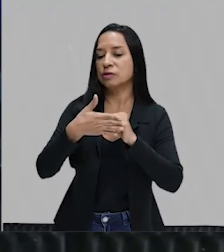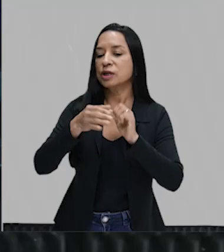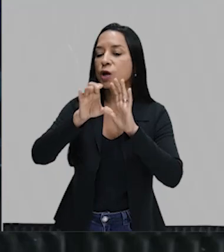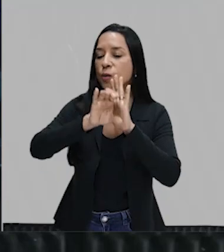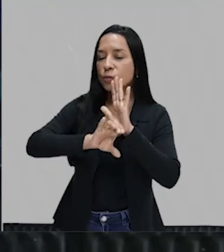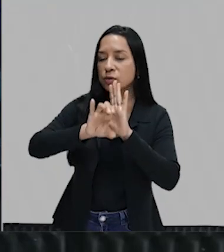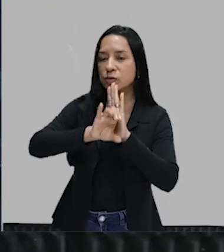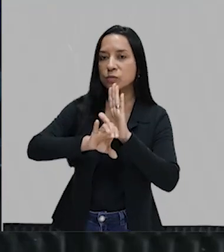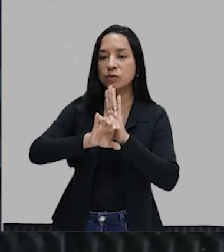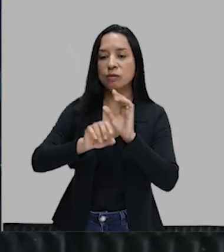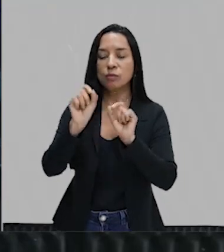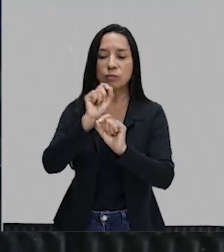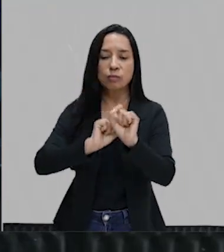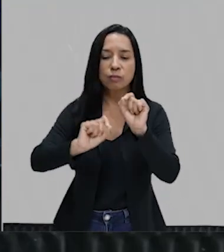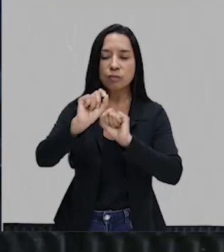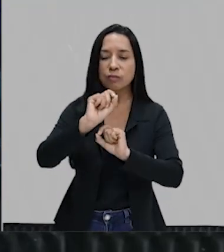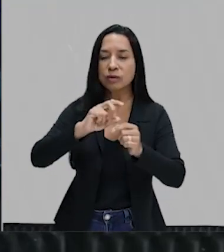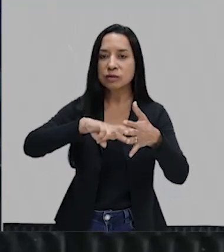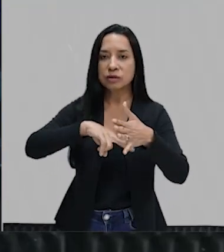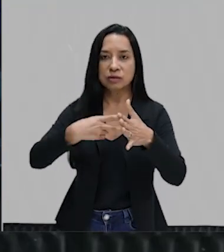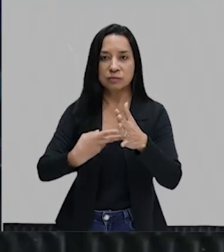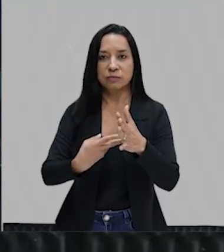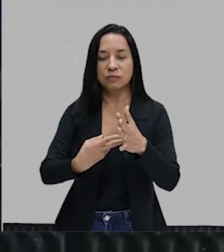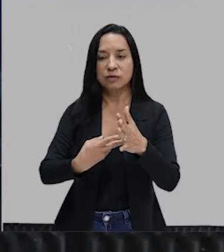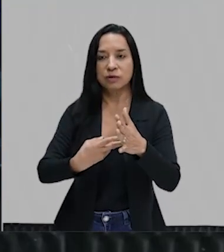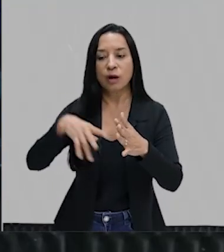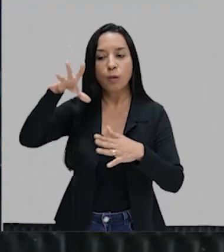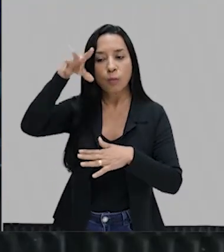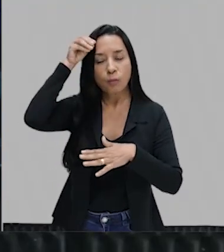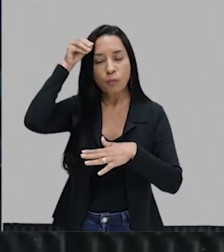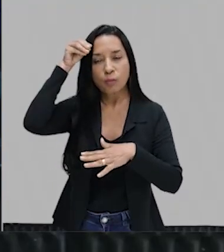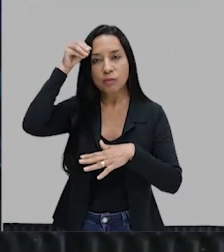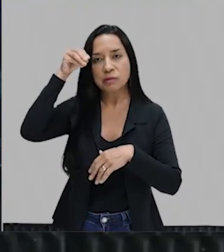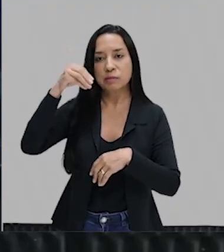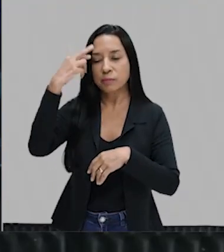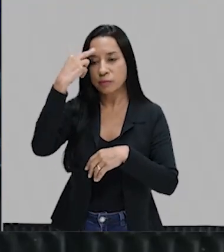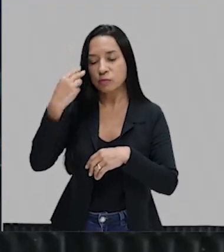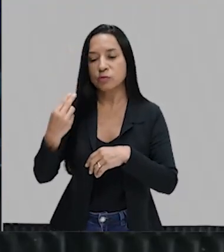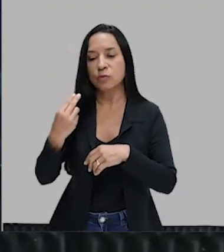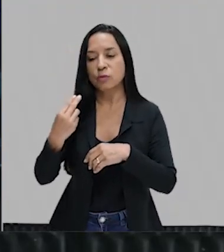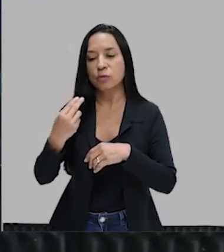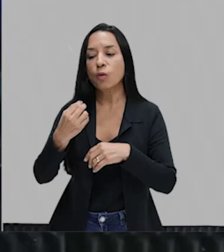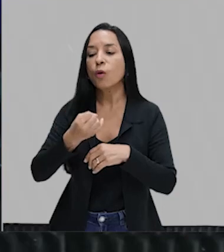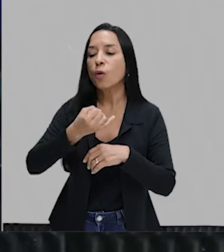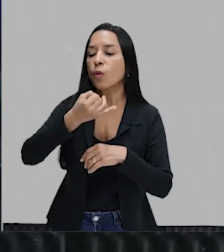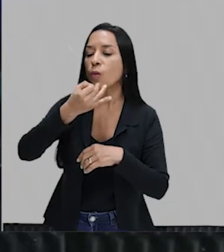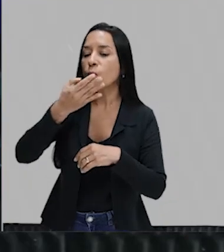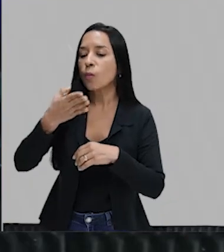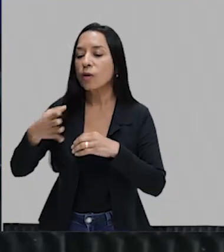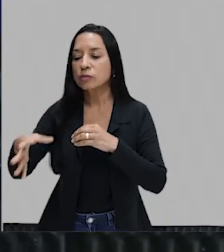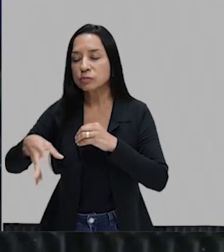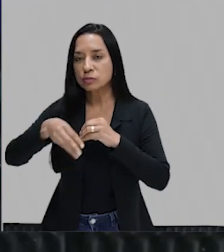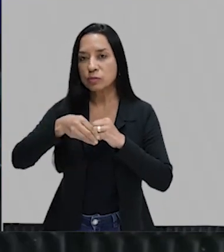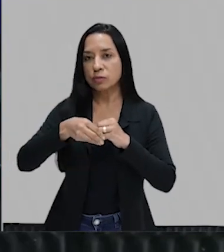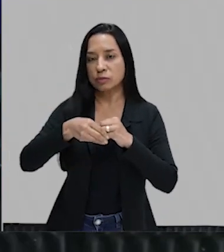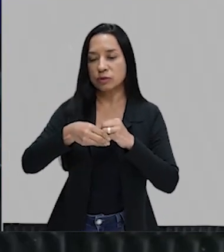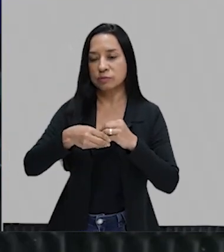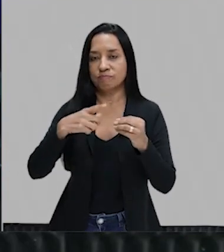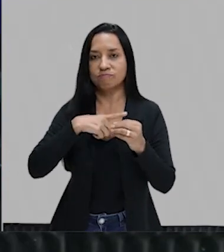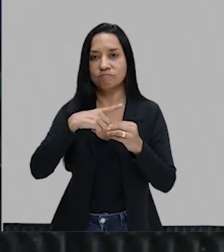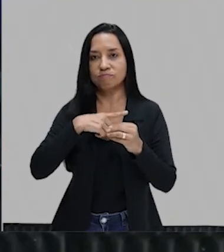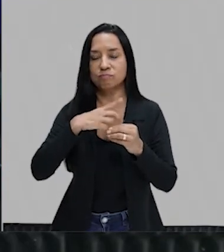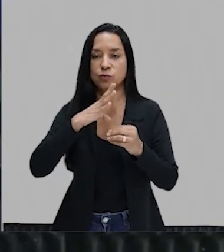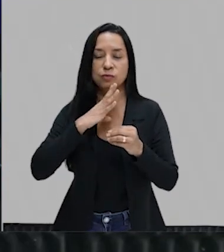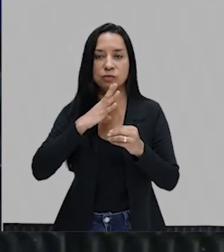Ou seja, o que seria esse conhecimento histórico? Quais seriam os componentes presentes nesse conhecimento histórico?